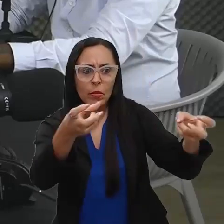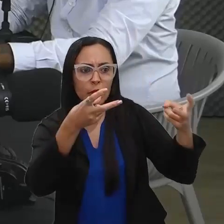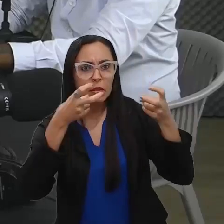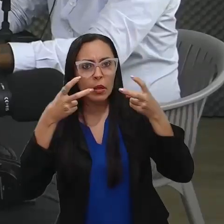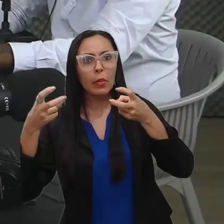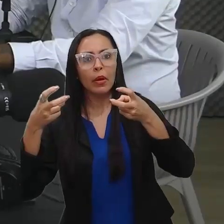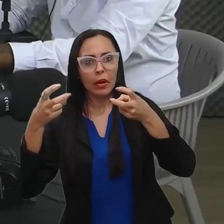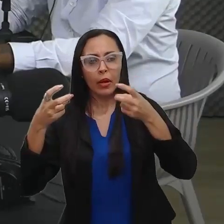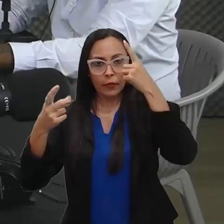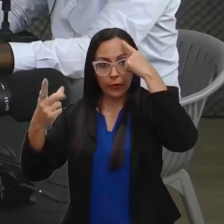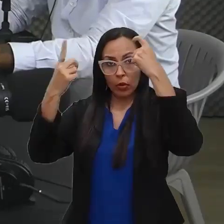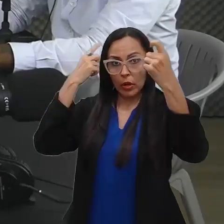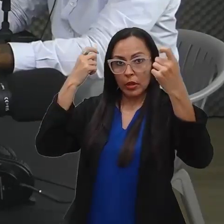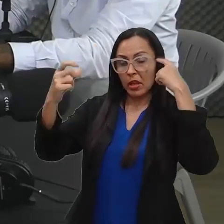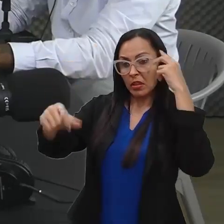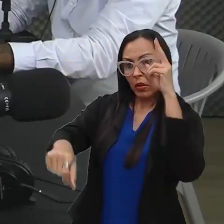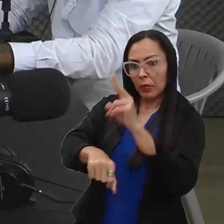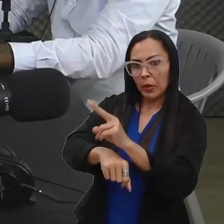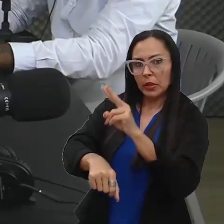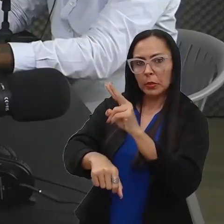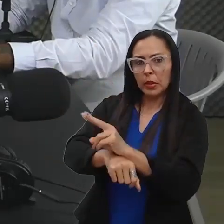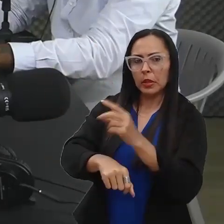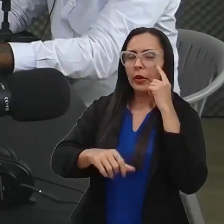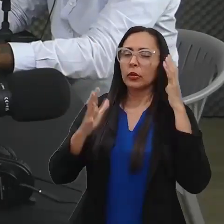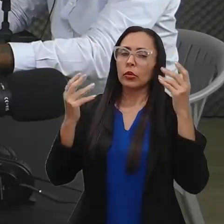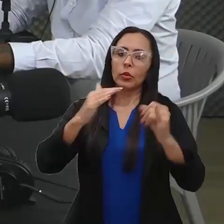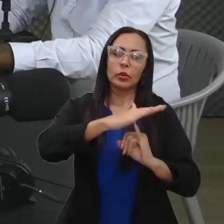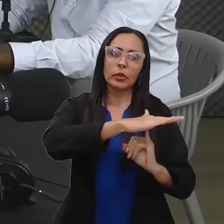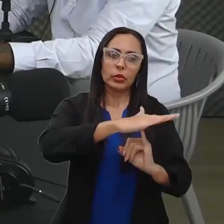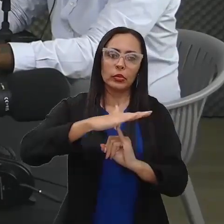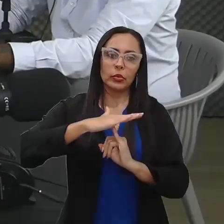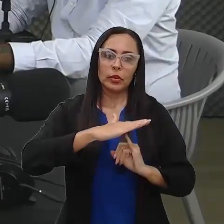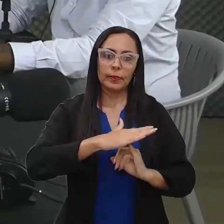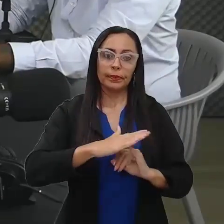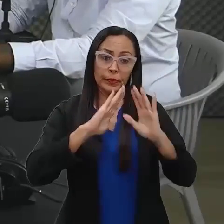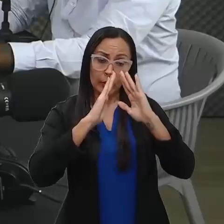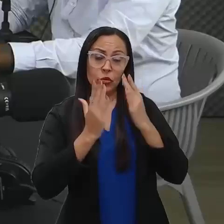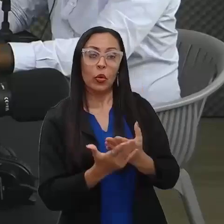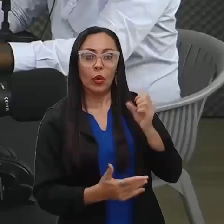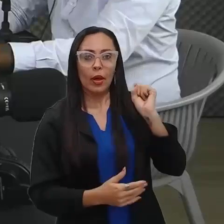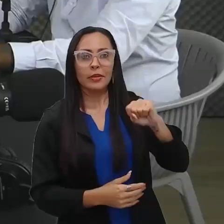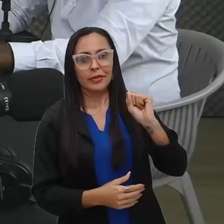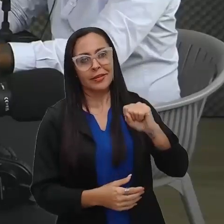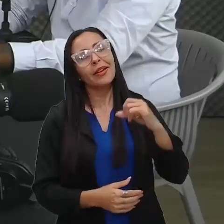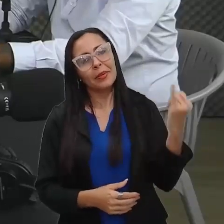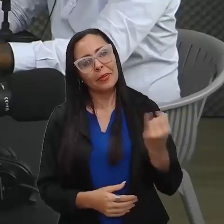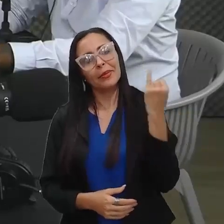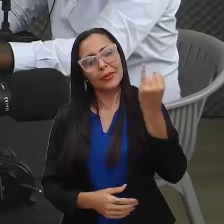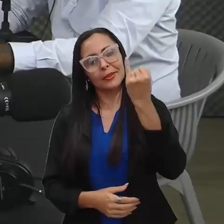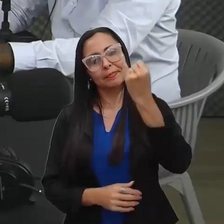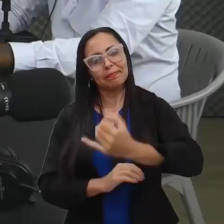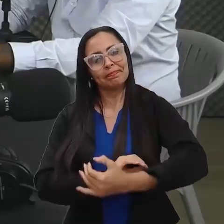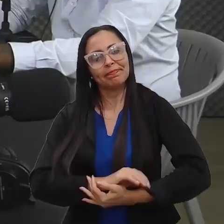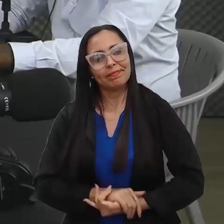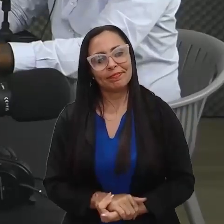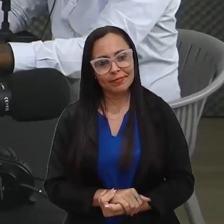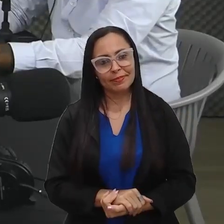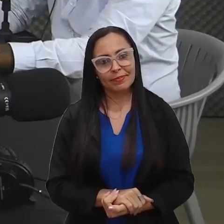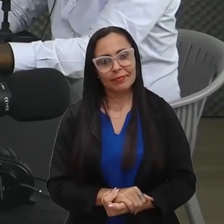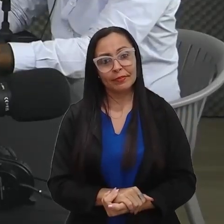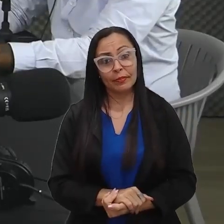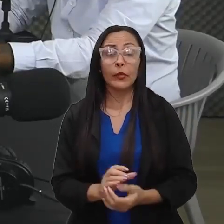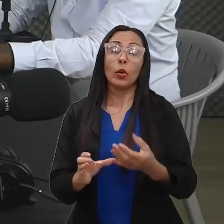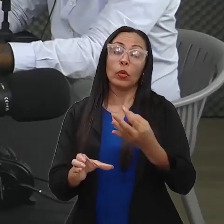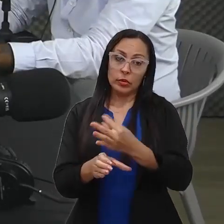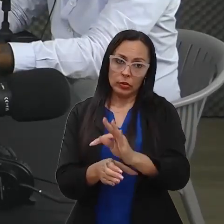Então, a rede de proteção são todas essas instituições. A escola, sim, exerce um papel de rede de proteção. O Conselho